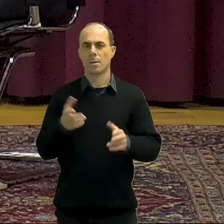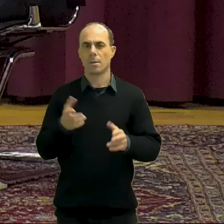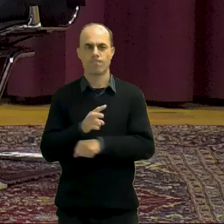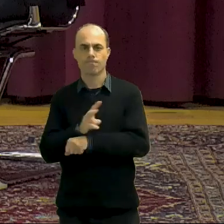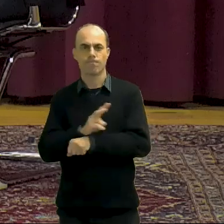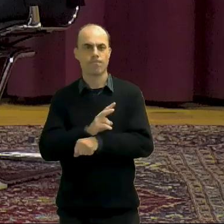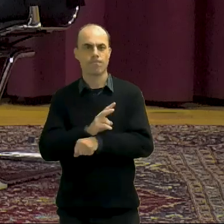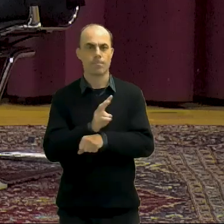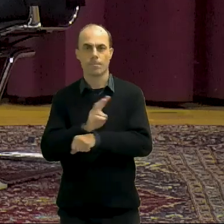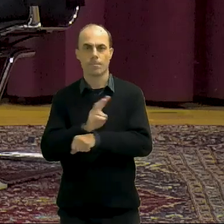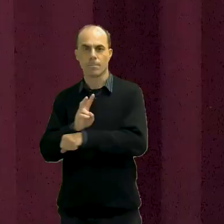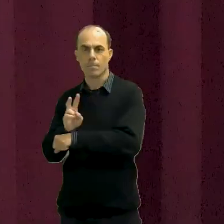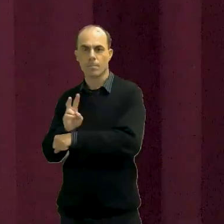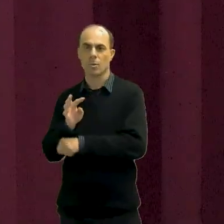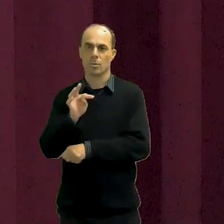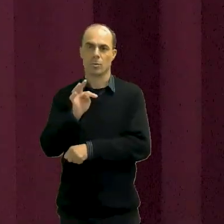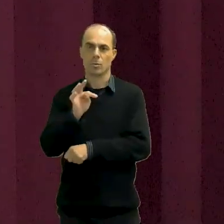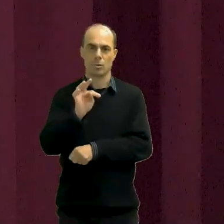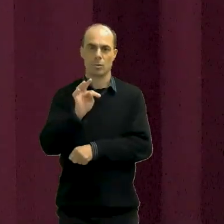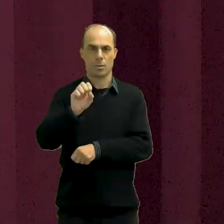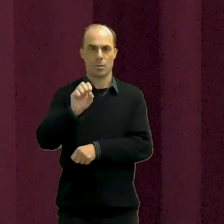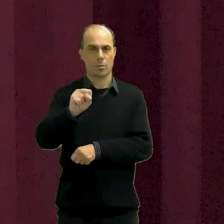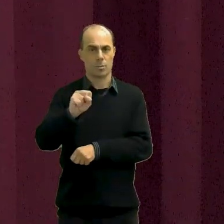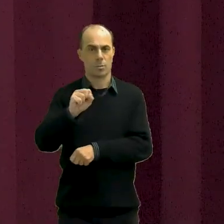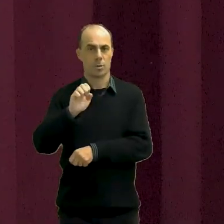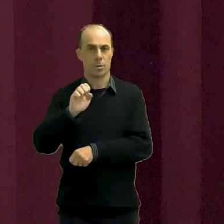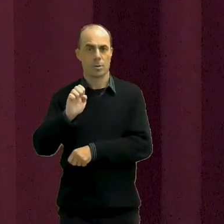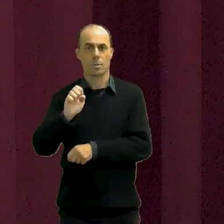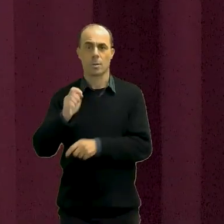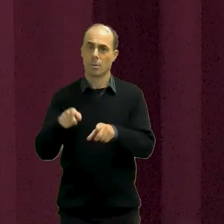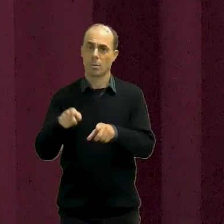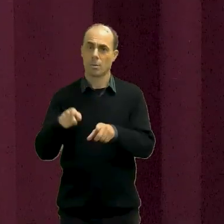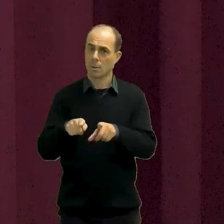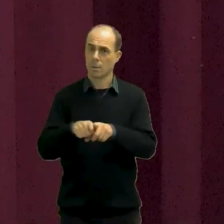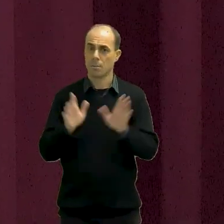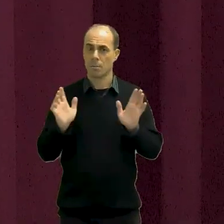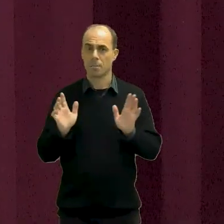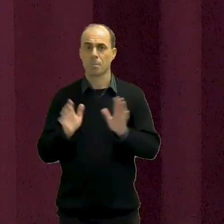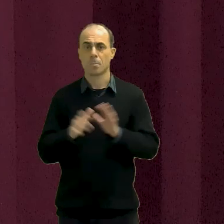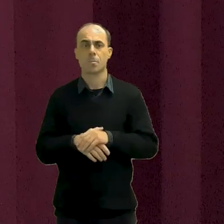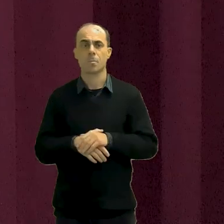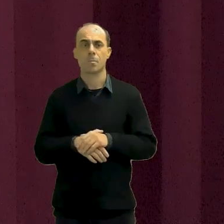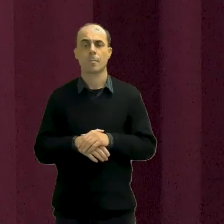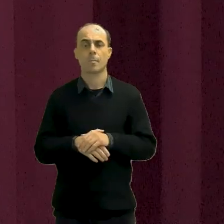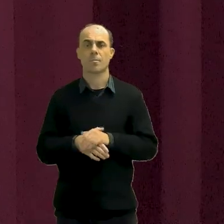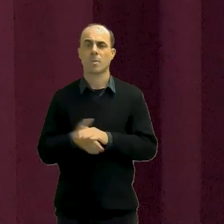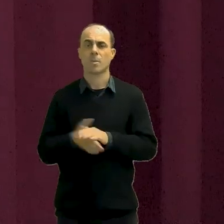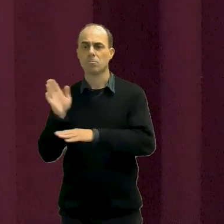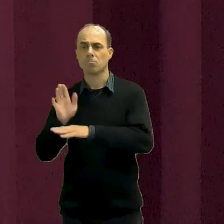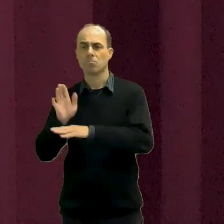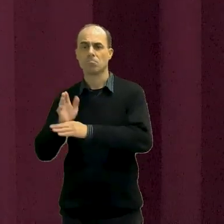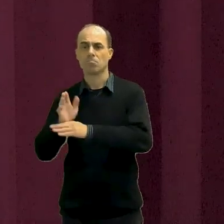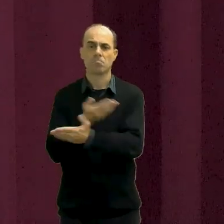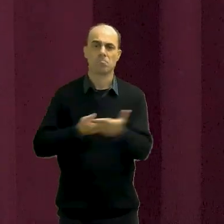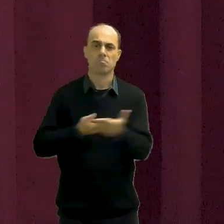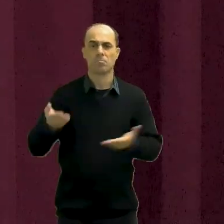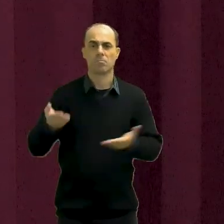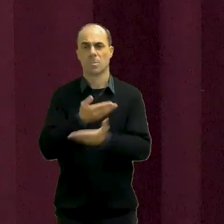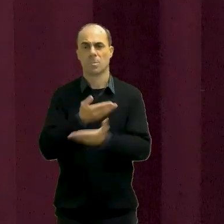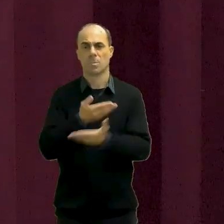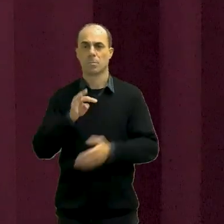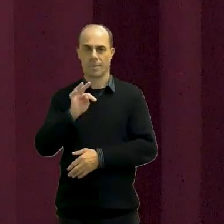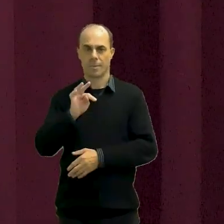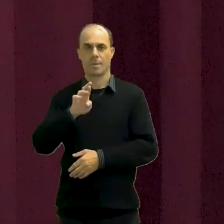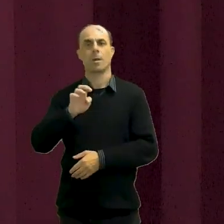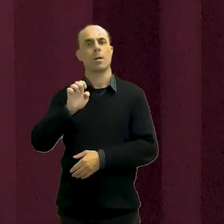do Tribunal Superior Eleitoral e também né Eh em em colaboração também com o Tribunal Regional Eleitoral de